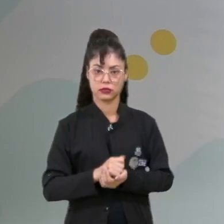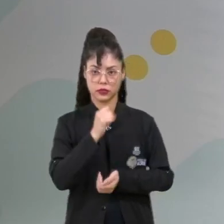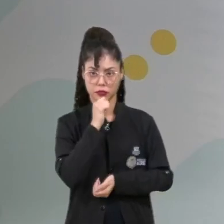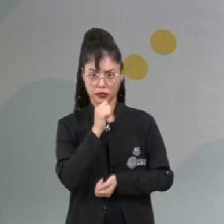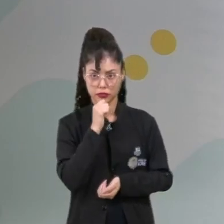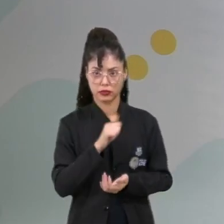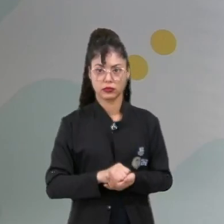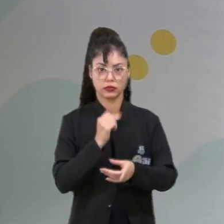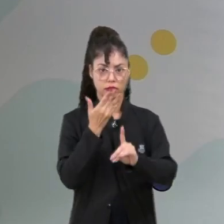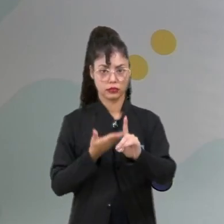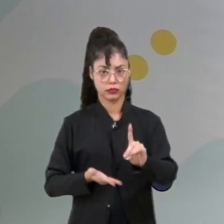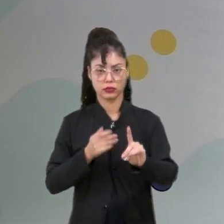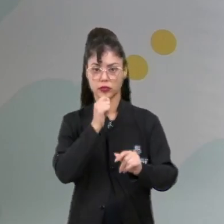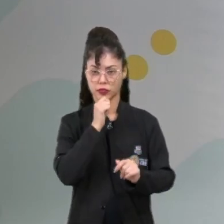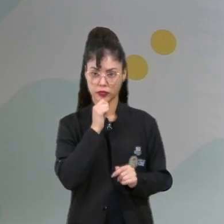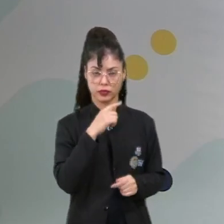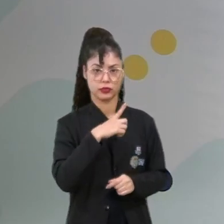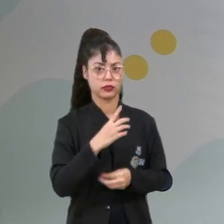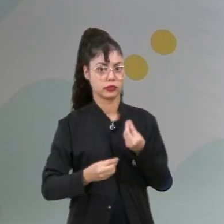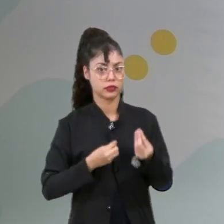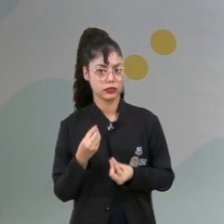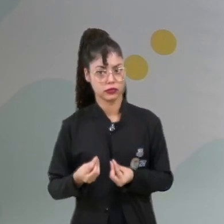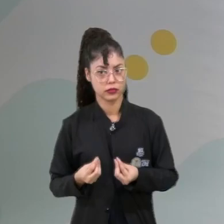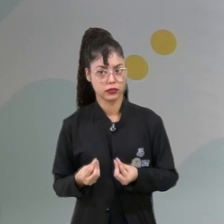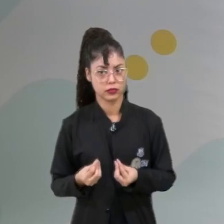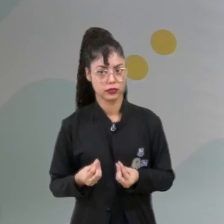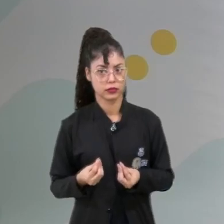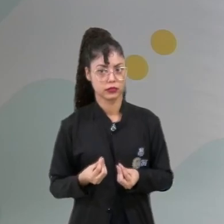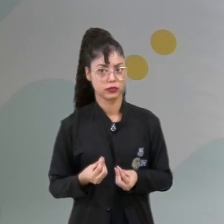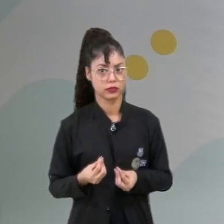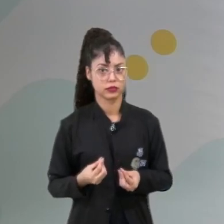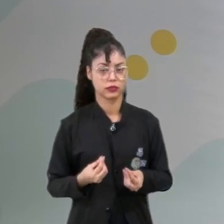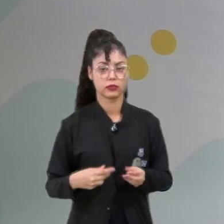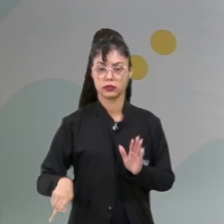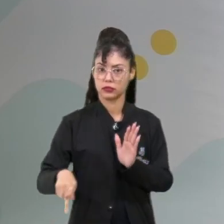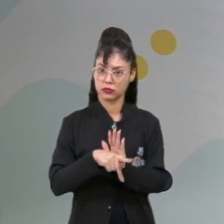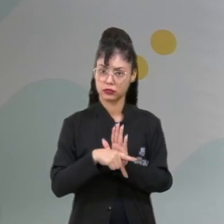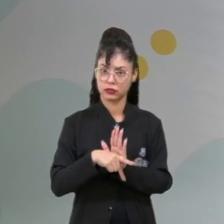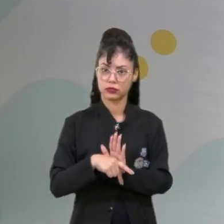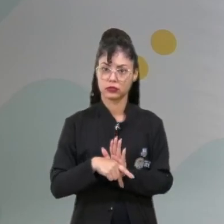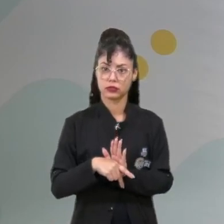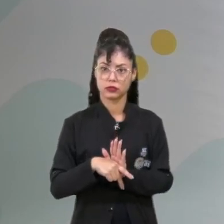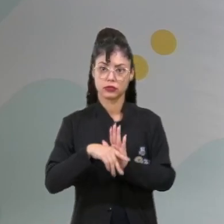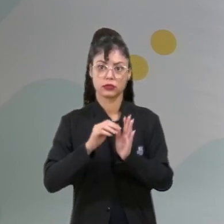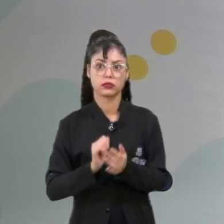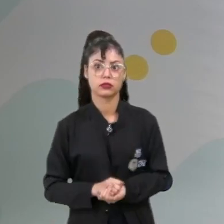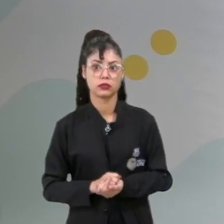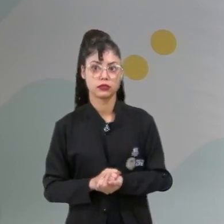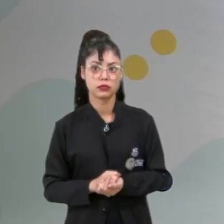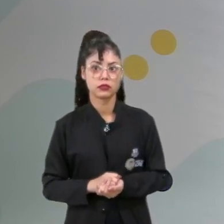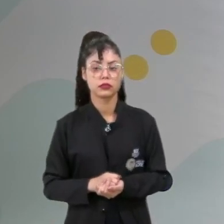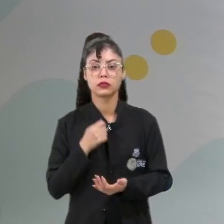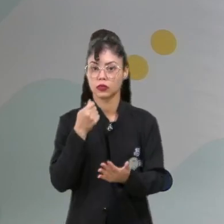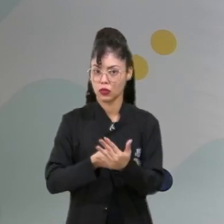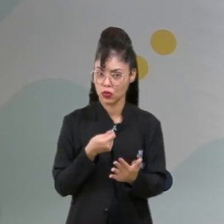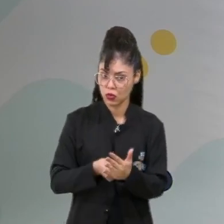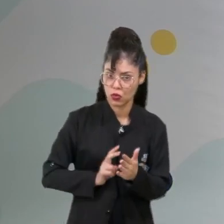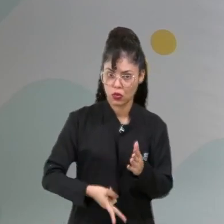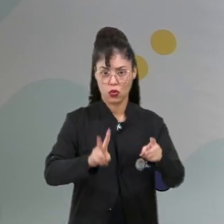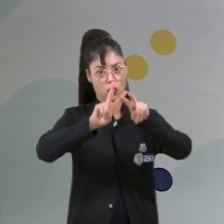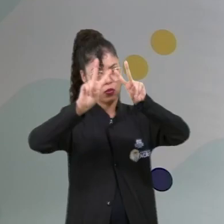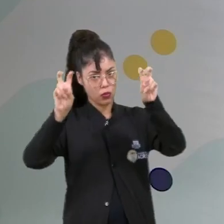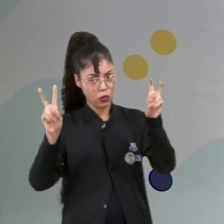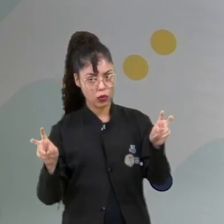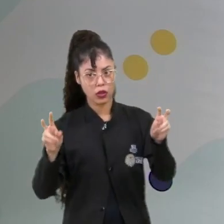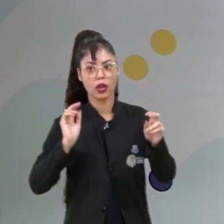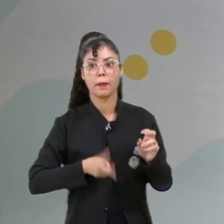repertório sociocultural, ele tem que ser legitimado, ele tem que ser pertinente ao tema